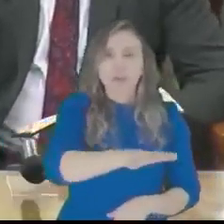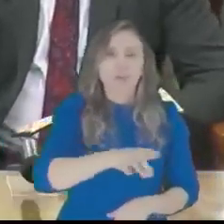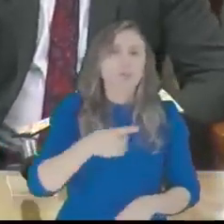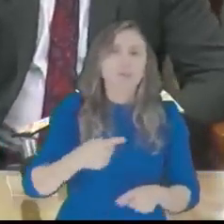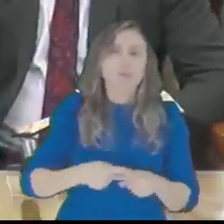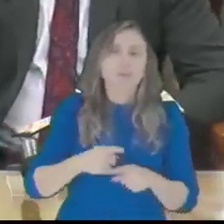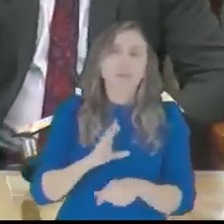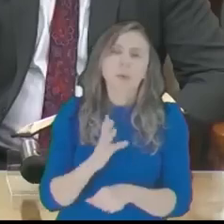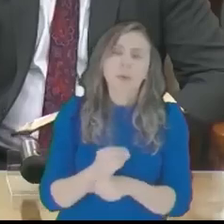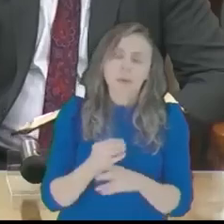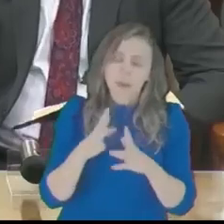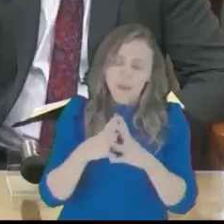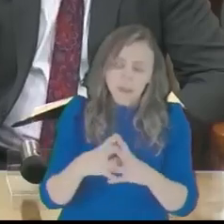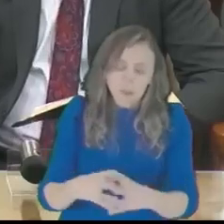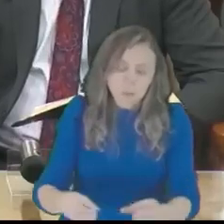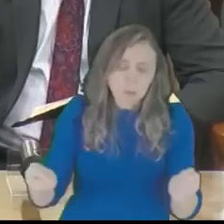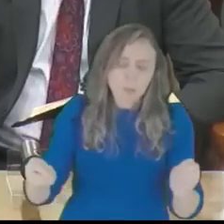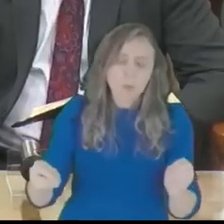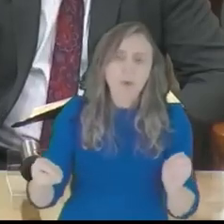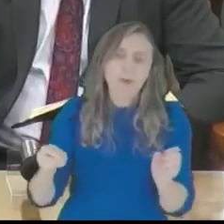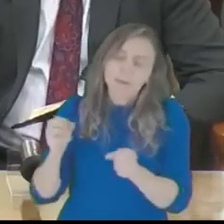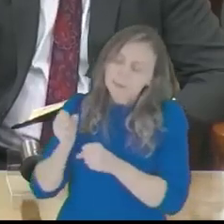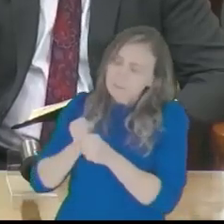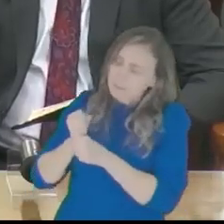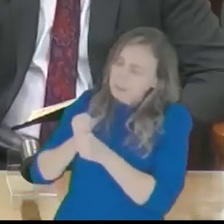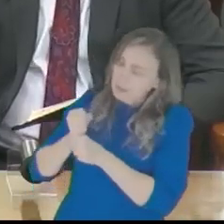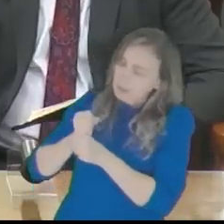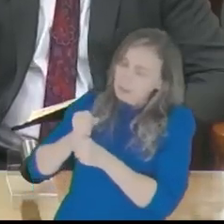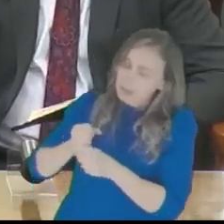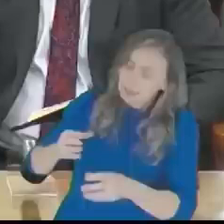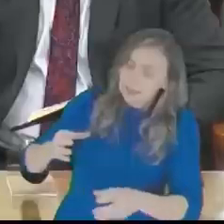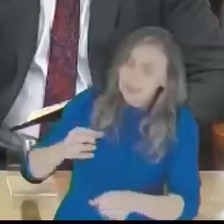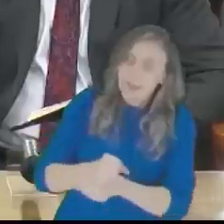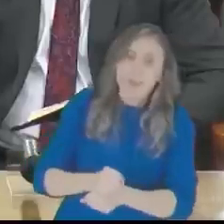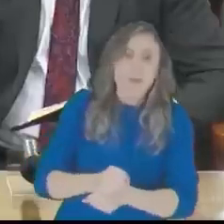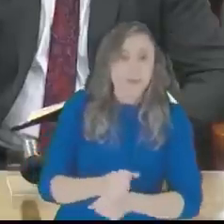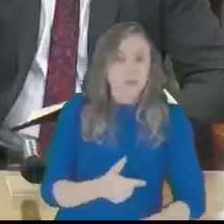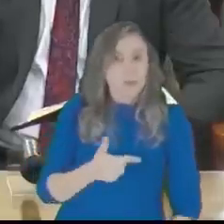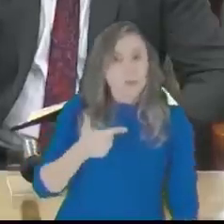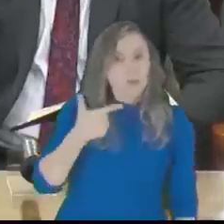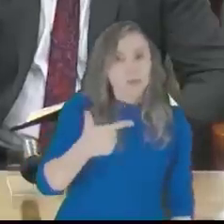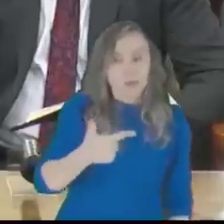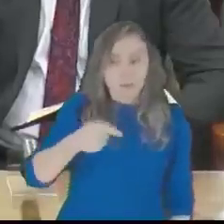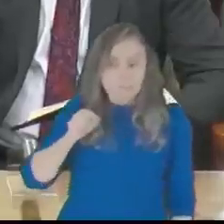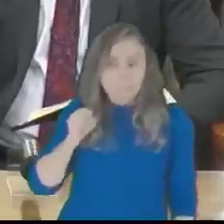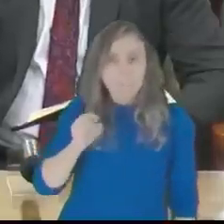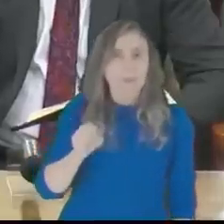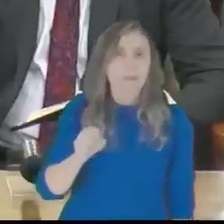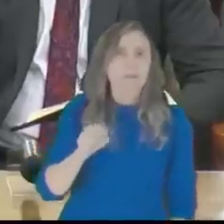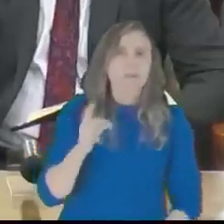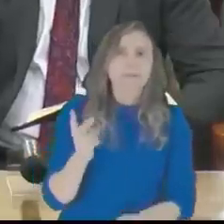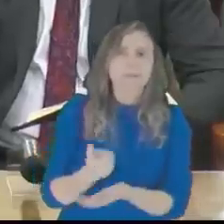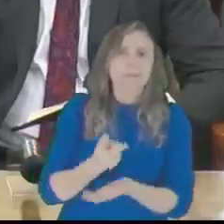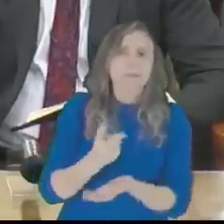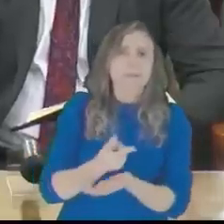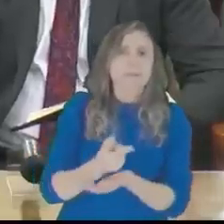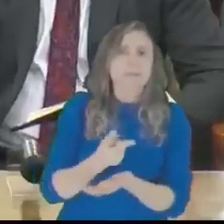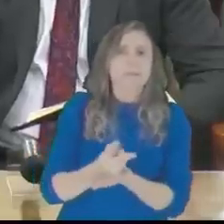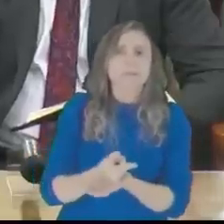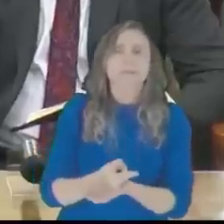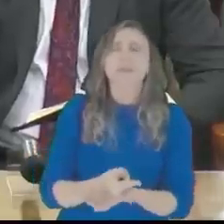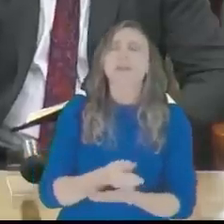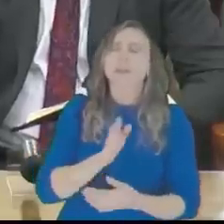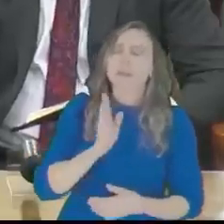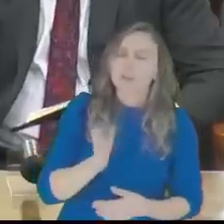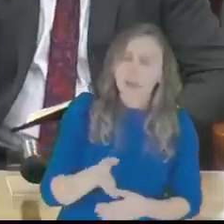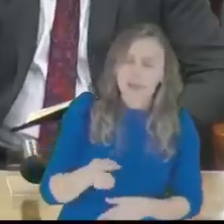acabou? 2000 anos. Todas as instituições subiram e faliram. E por que a igreja não faliu? Já houve